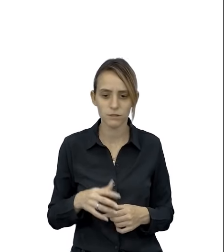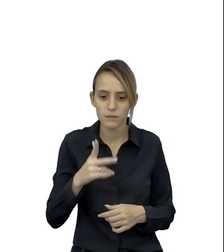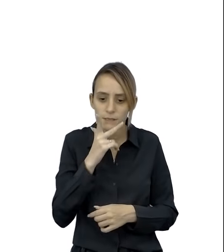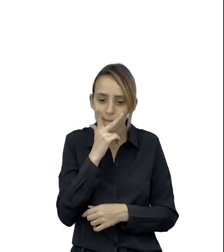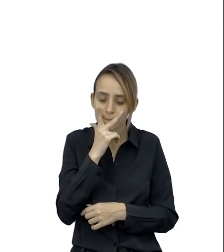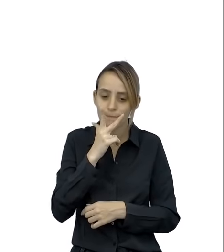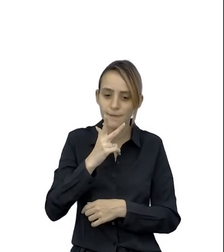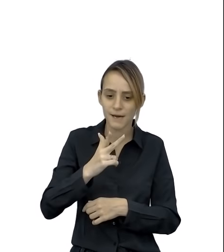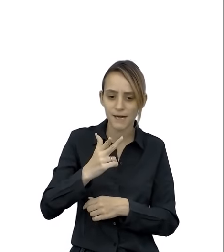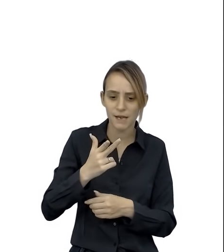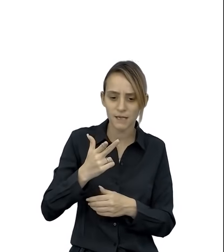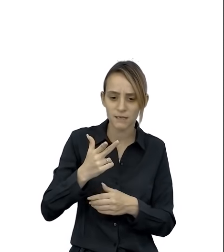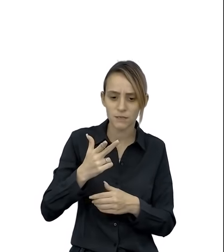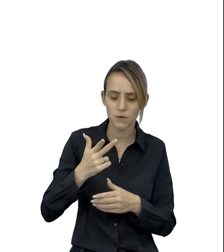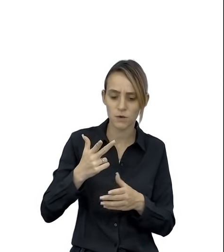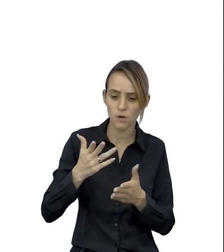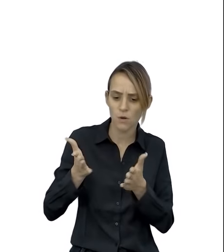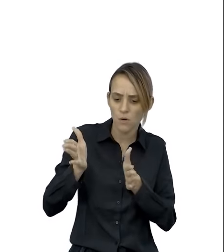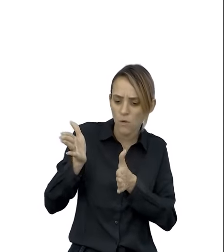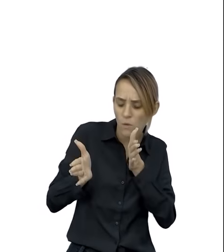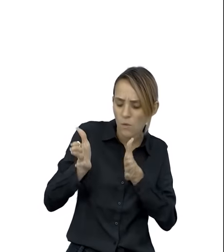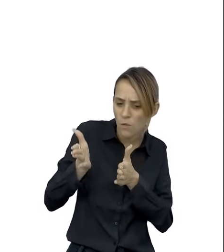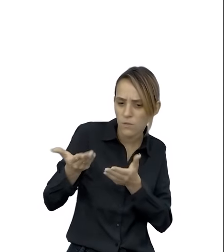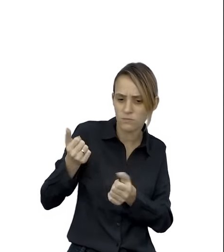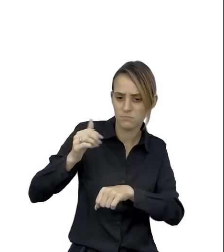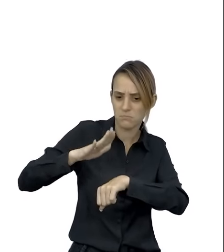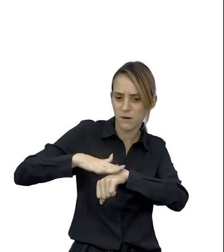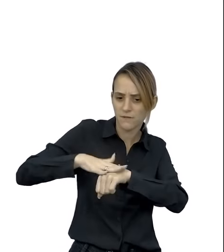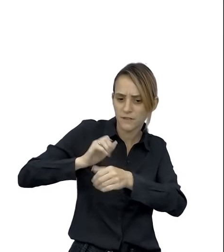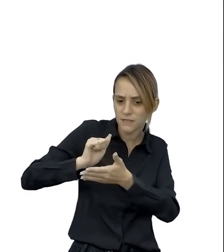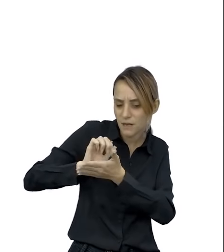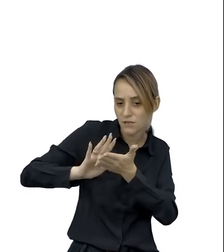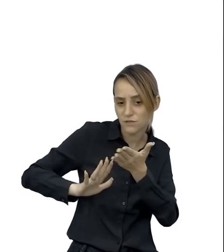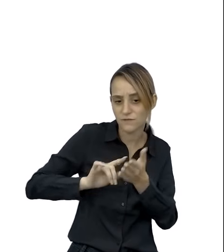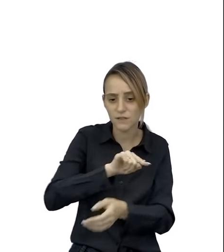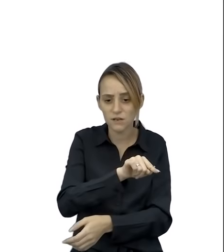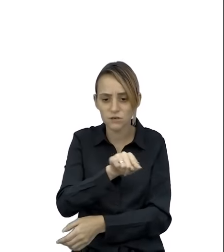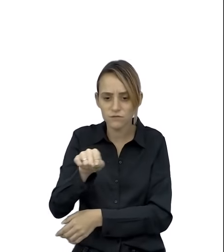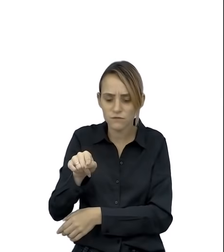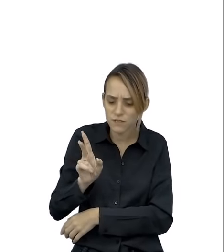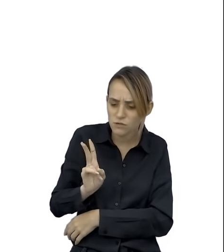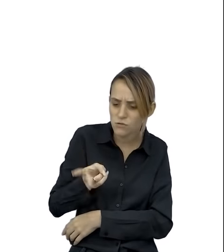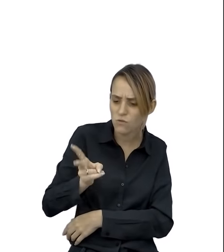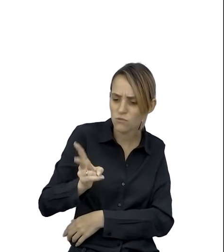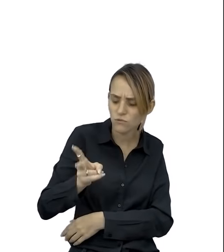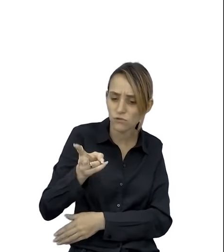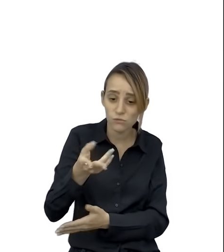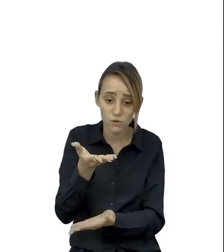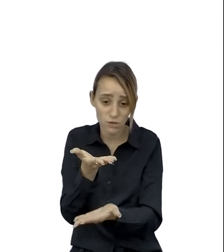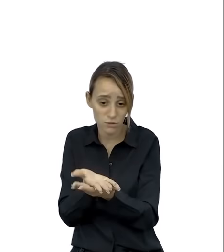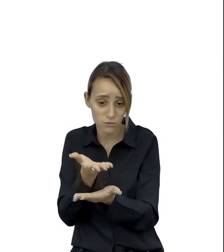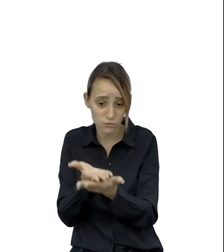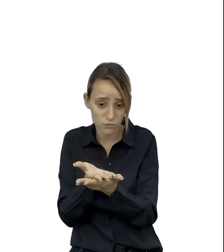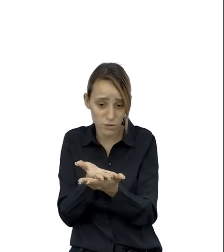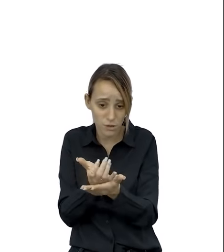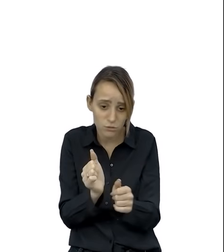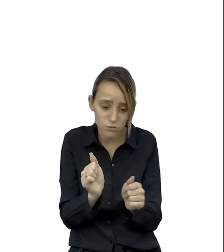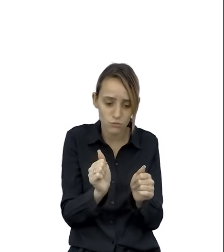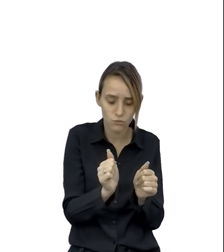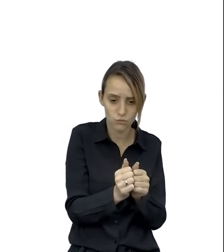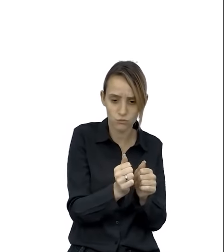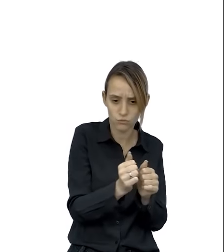movimentos que a gente sugere para o desdobramento é a fim de que vocês continuem estudando junto dos